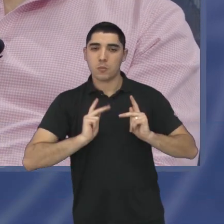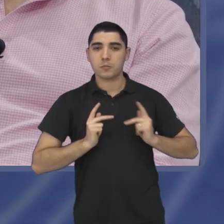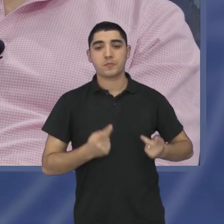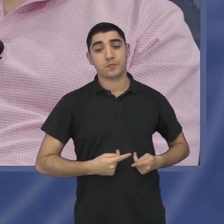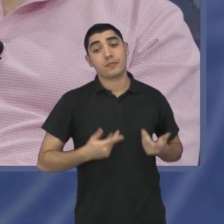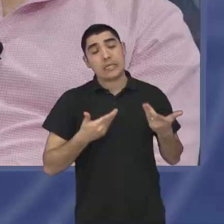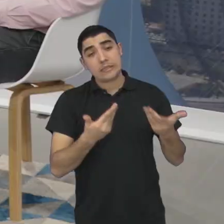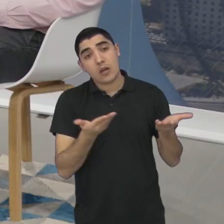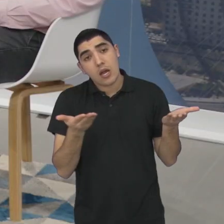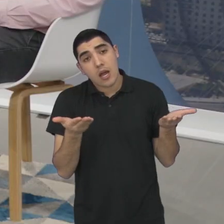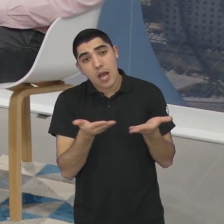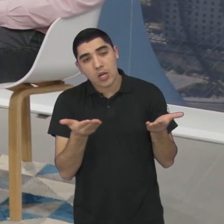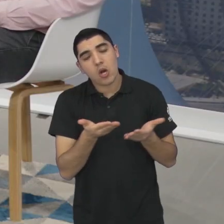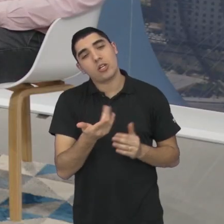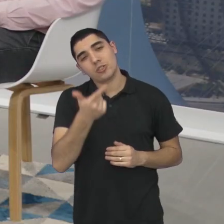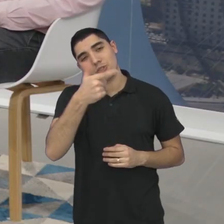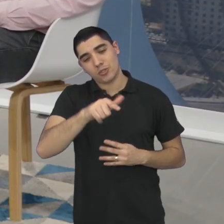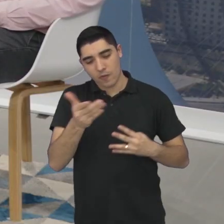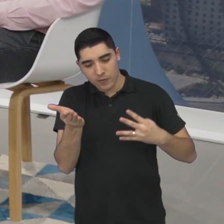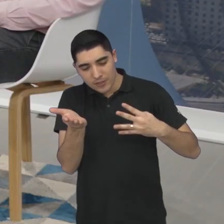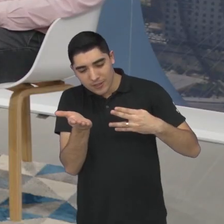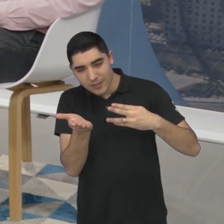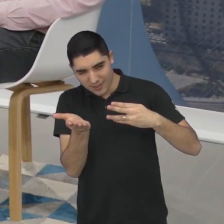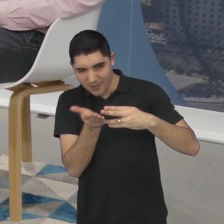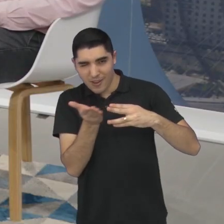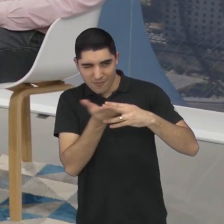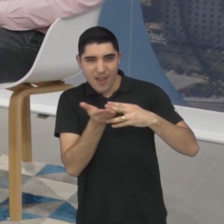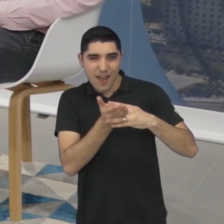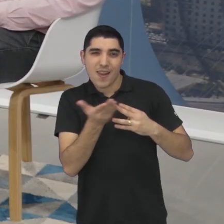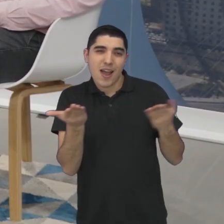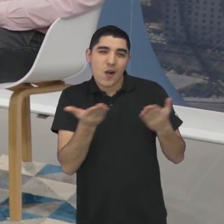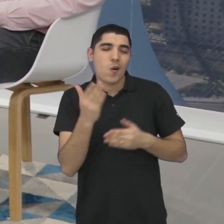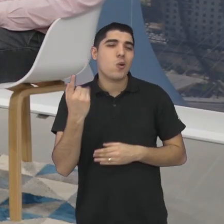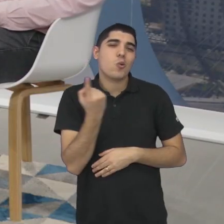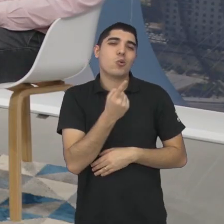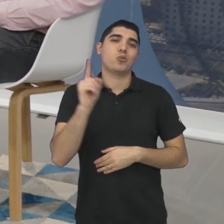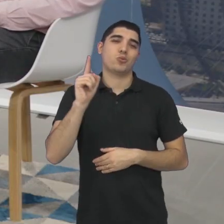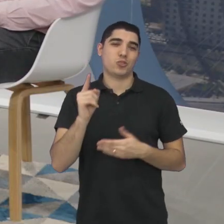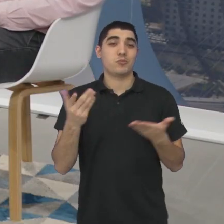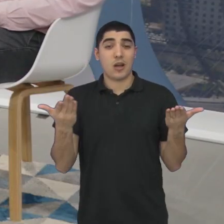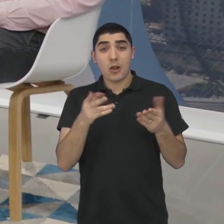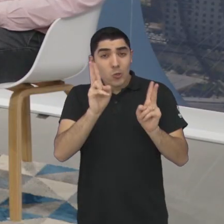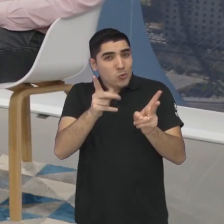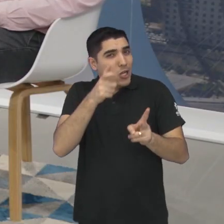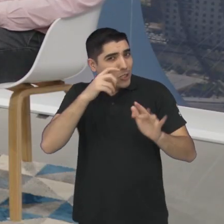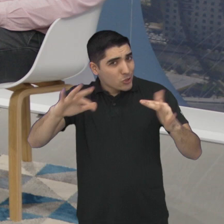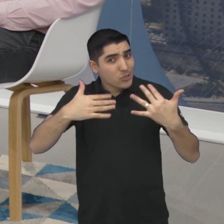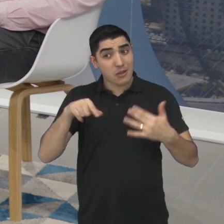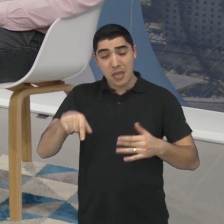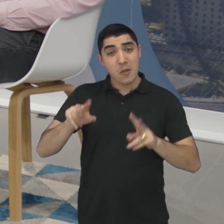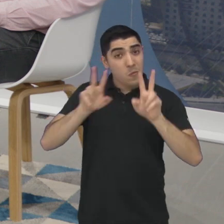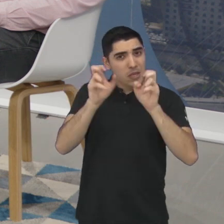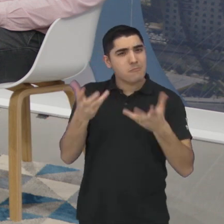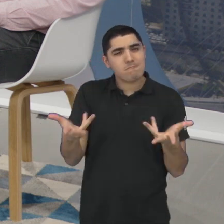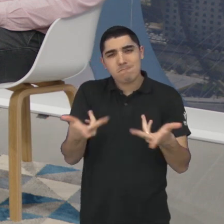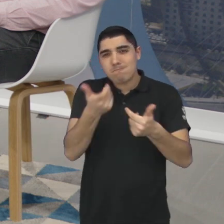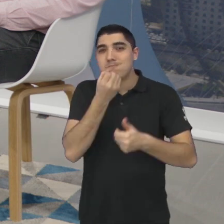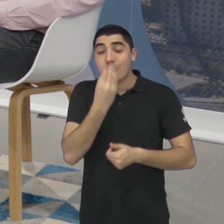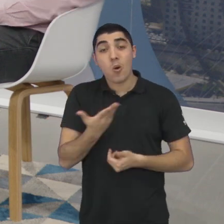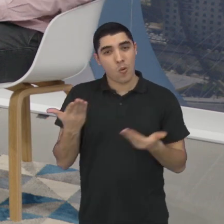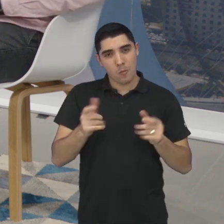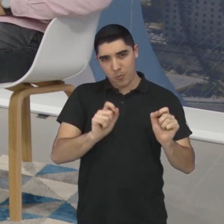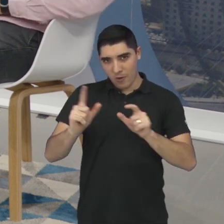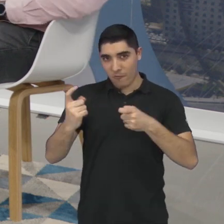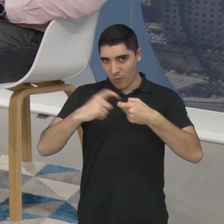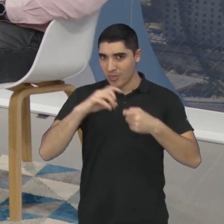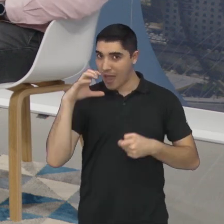isso. Bom, pessoal, a gente vai para mais um intervalo agora, o último de hoje, mas não saiam daí, bate-papo tá muito bom.